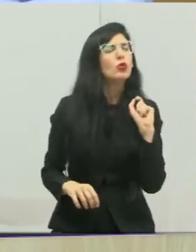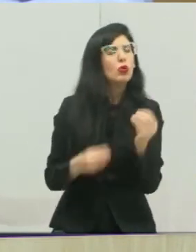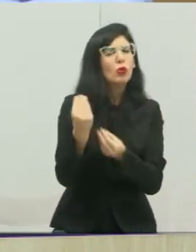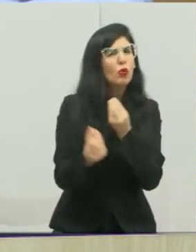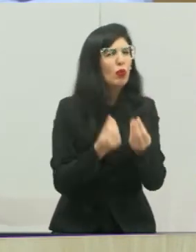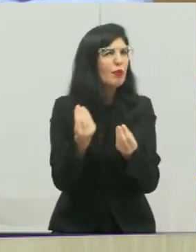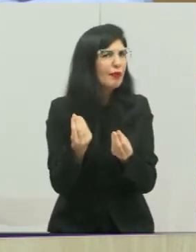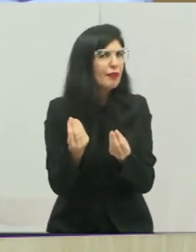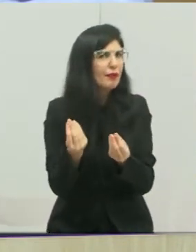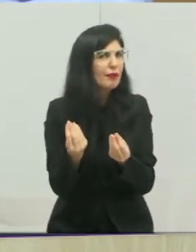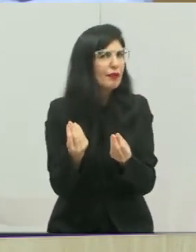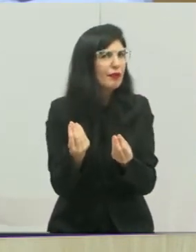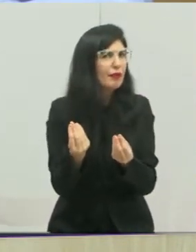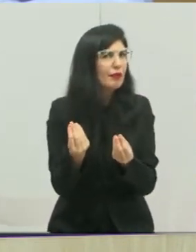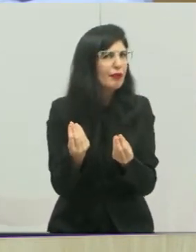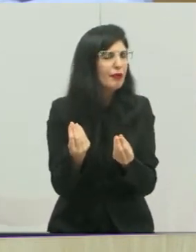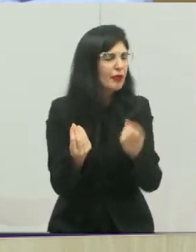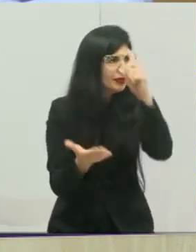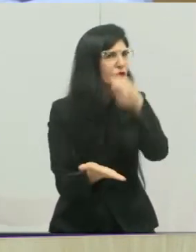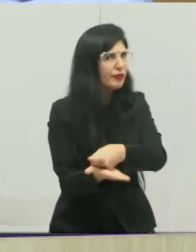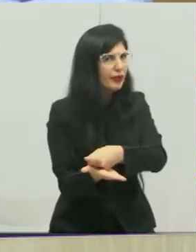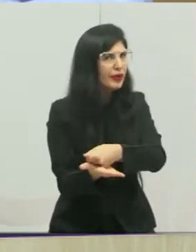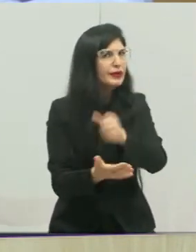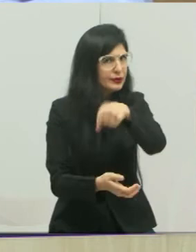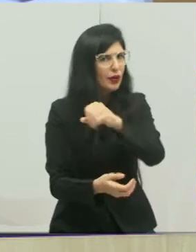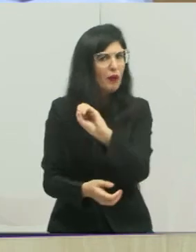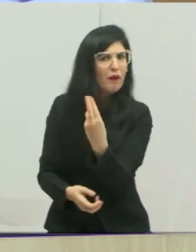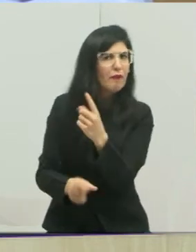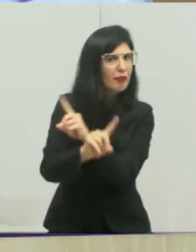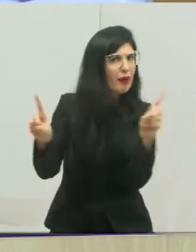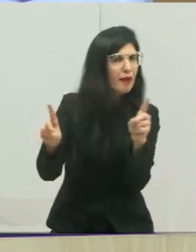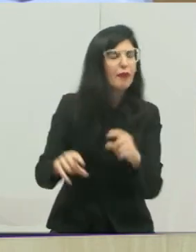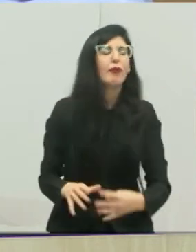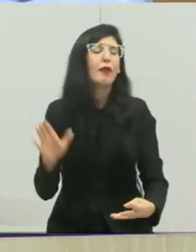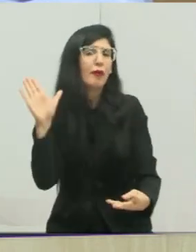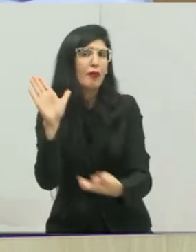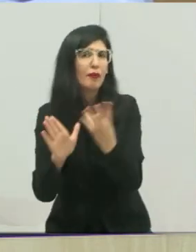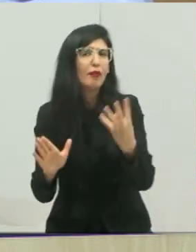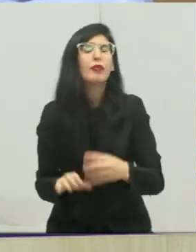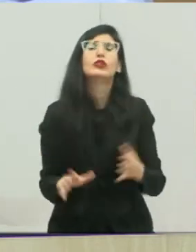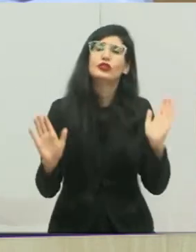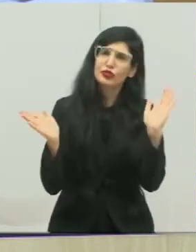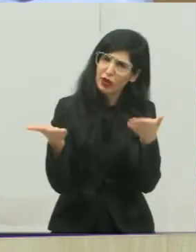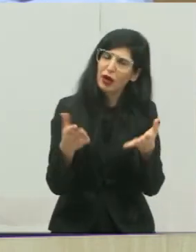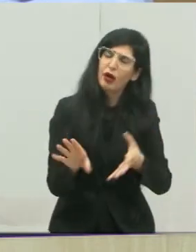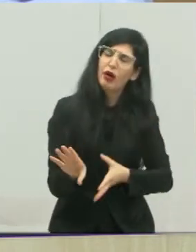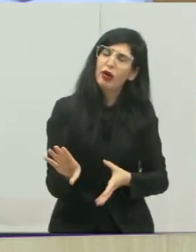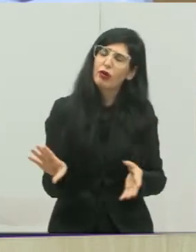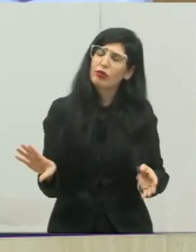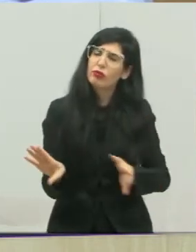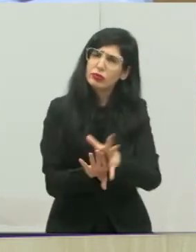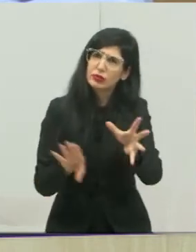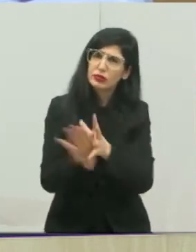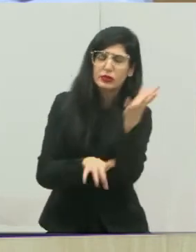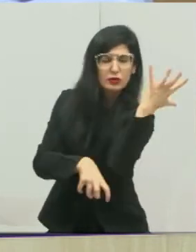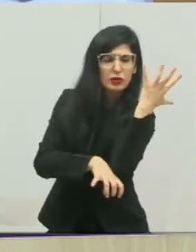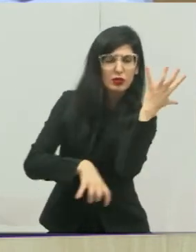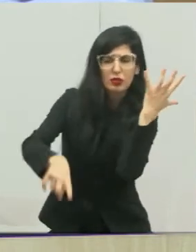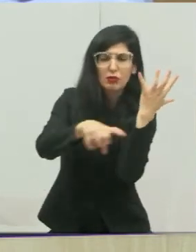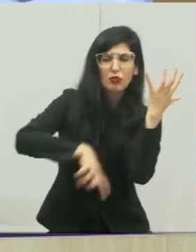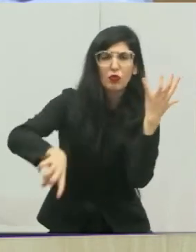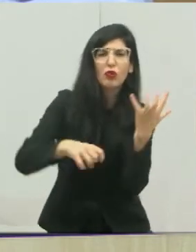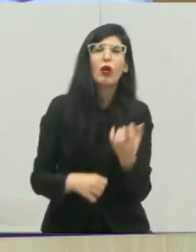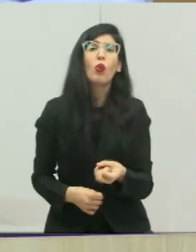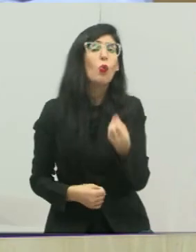sendo cumpridas quais ações? Quarto, já foi constituído o Conselho Municipal do Meio Ambiente? Qual o prazo para a efetivação dos